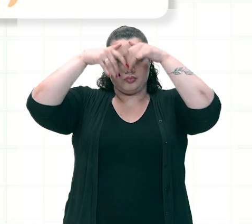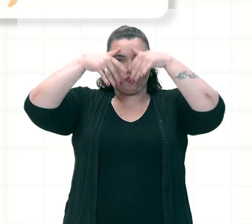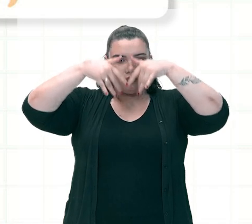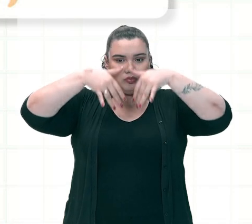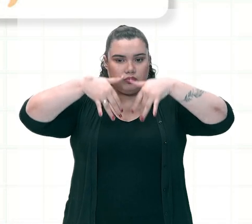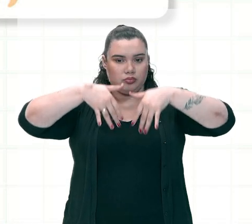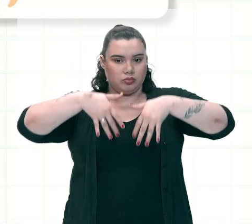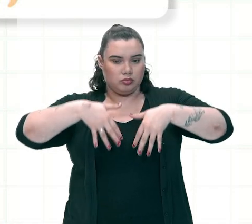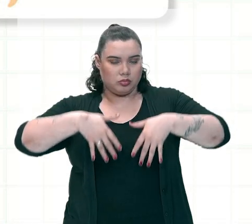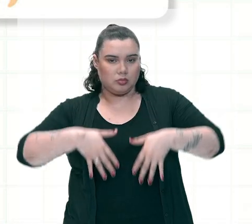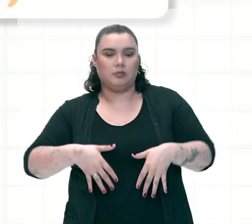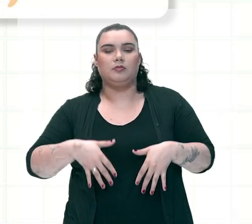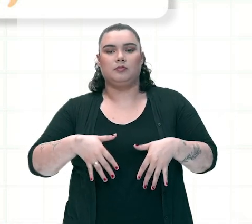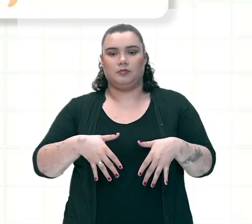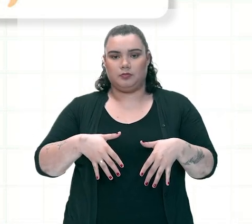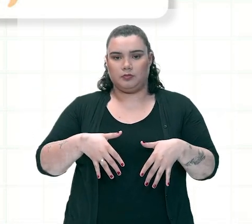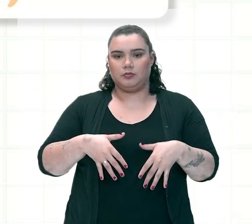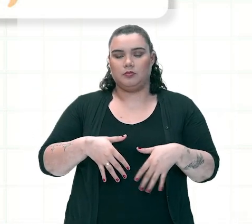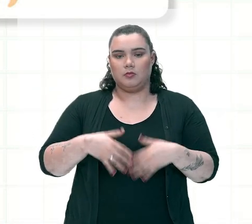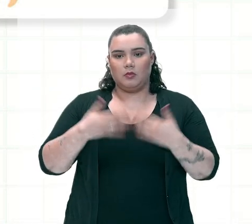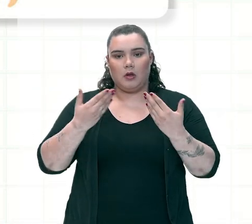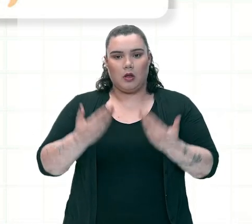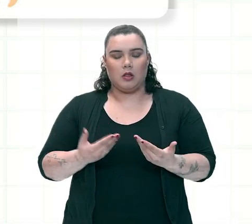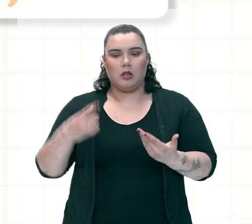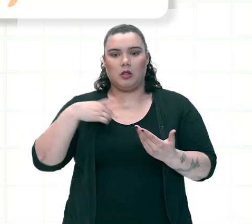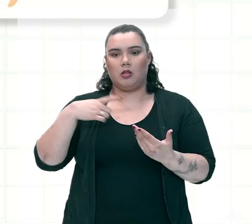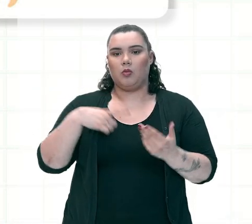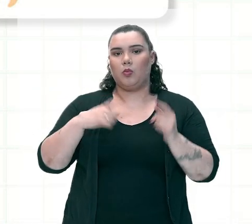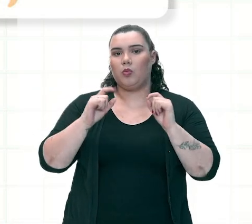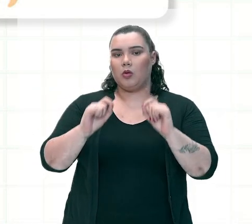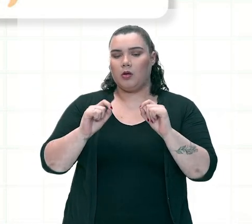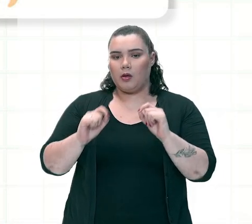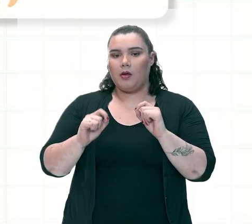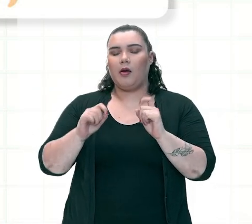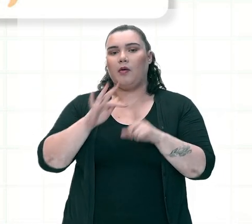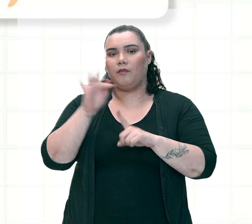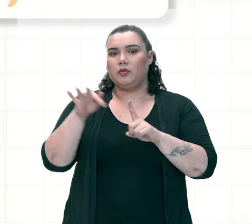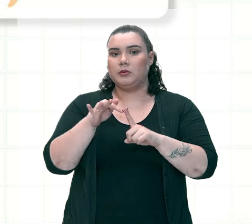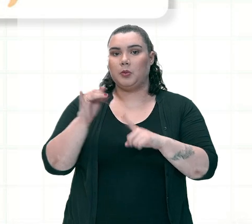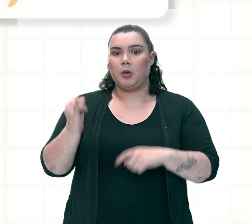E como a gente está visualizando, esses hormônios, eles desempenham aí, ó, um